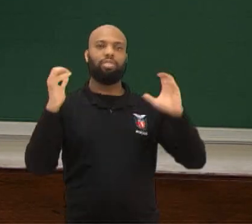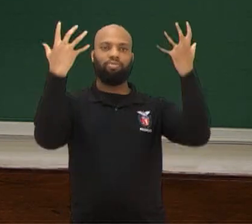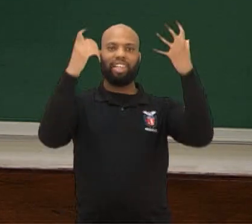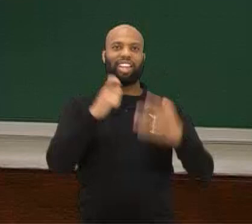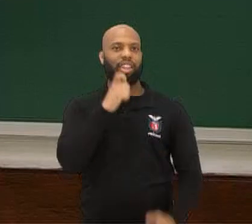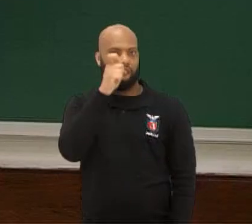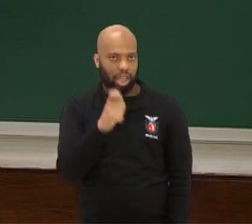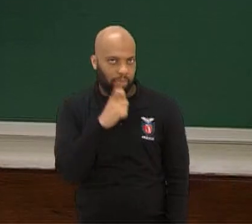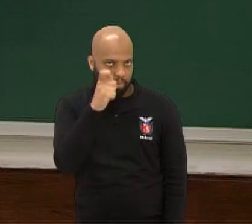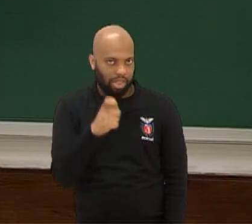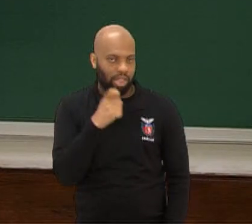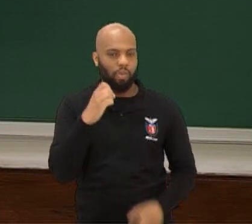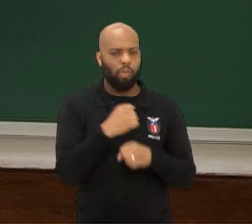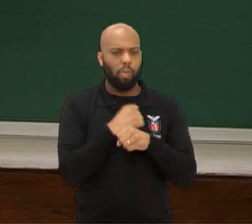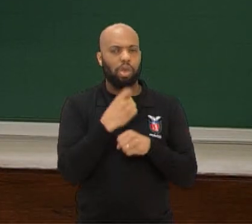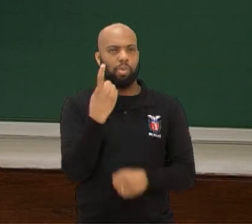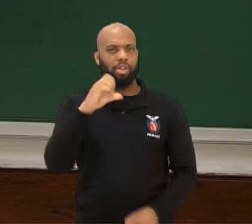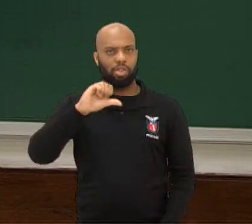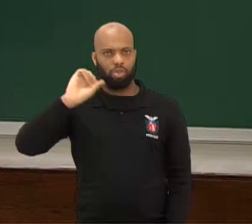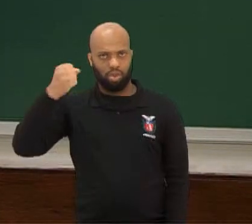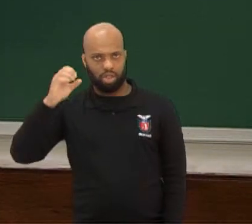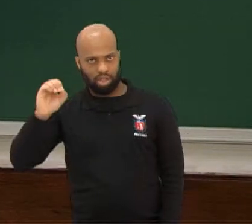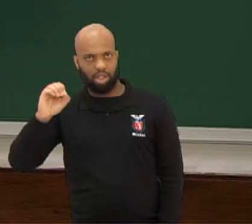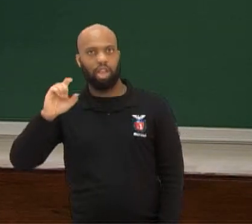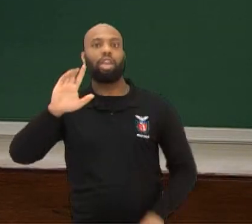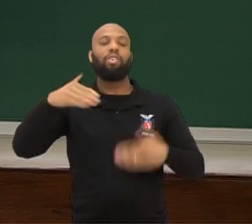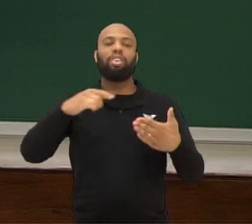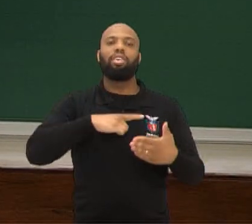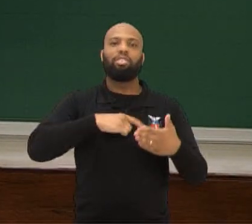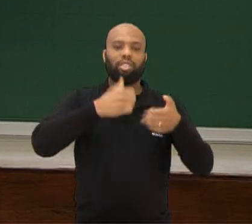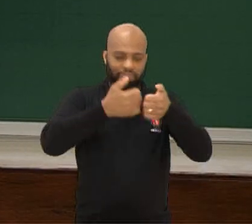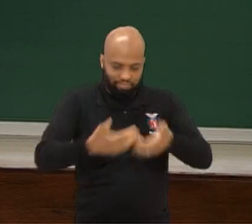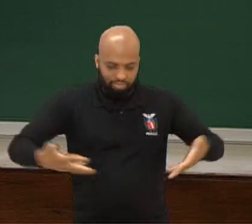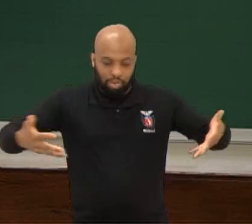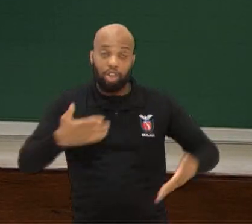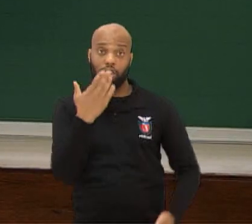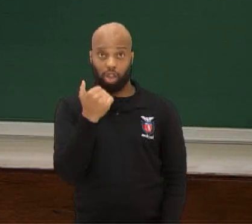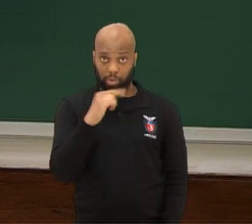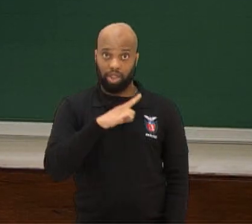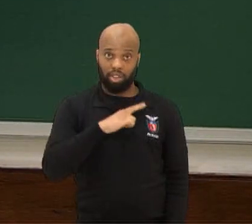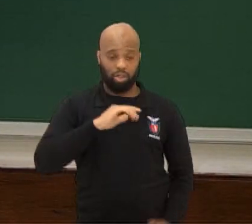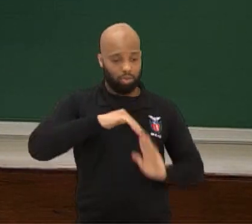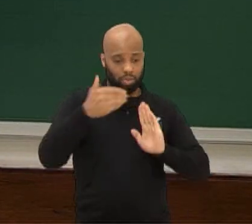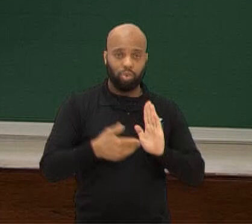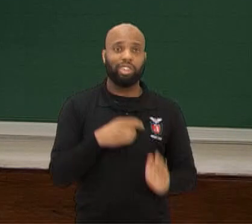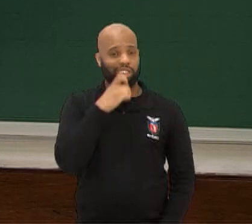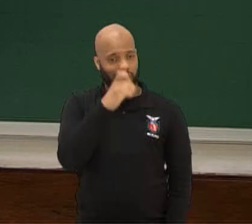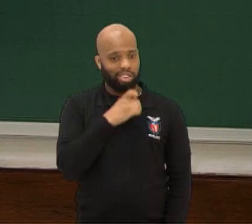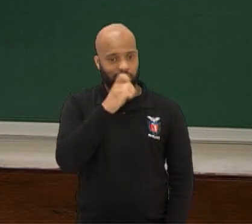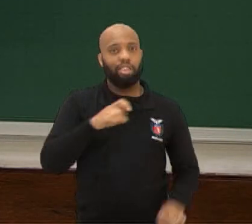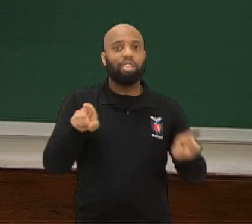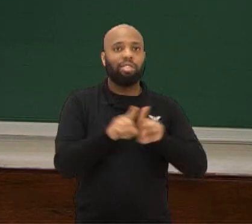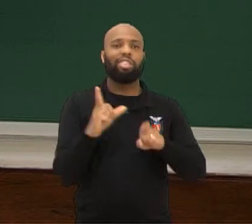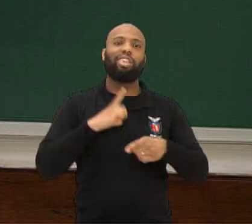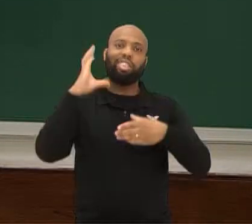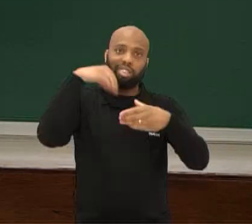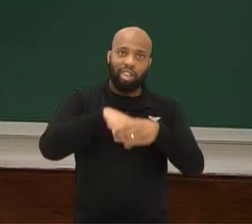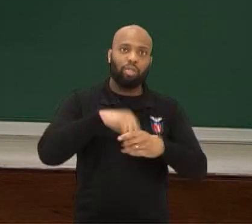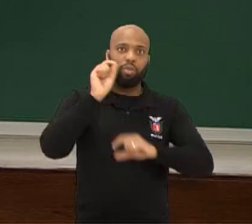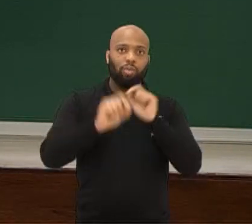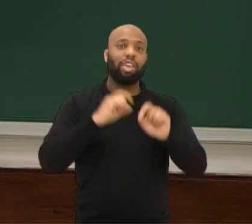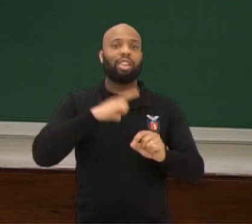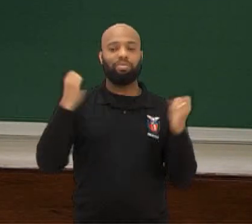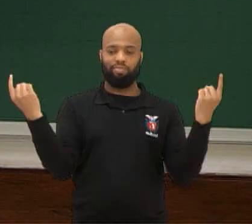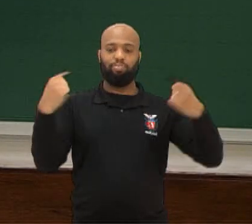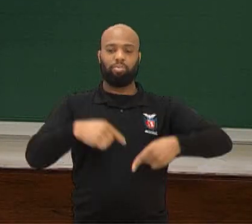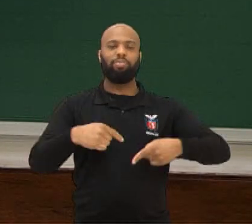pinhão ali nos anos 80. E aí são servidos pratos e dentro da Festa do Pinhão existe um festival de